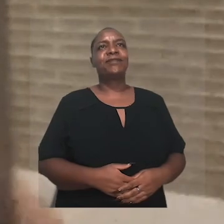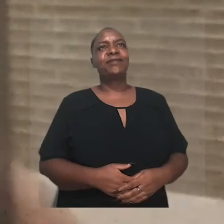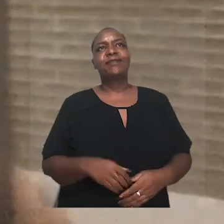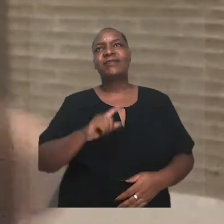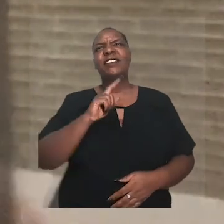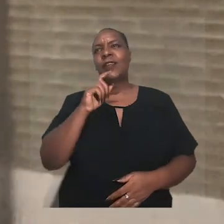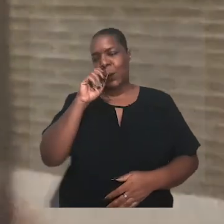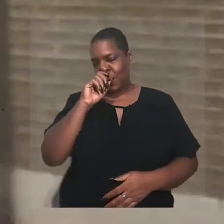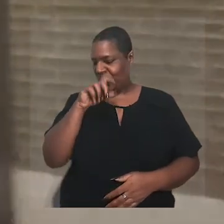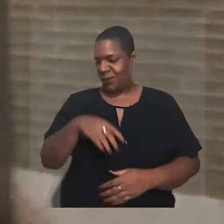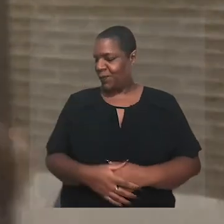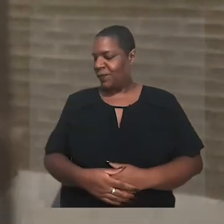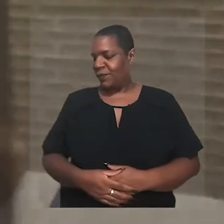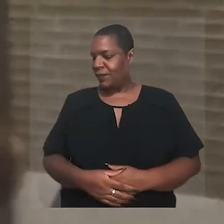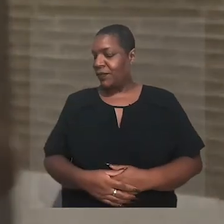Não.